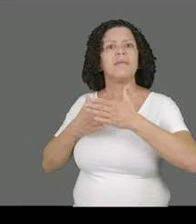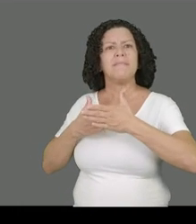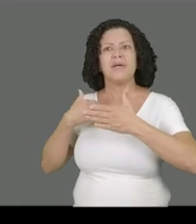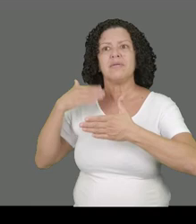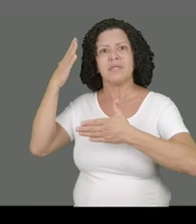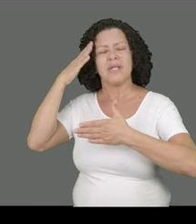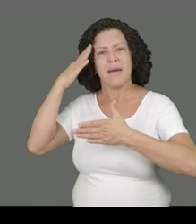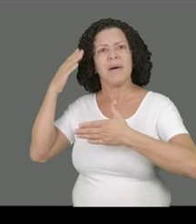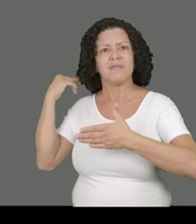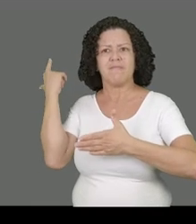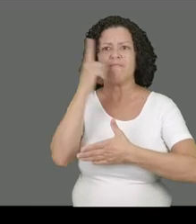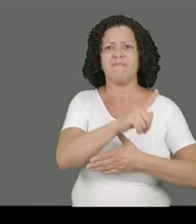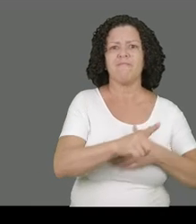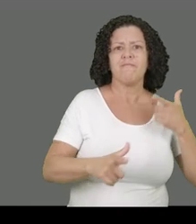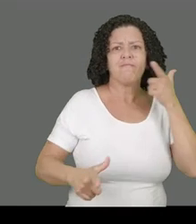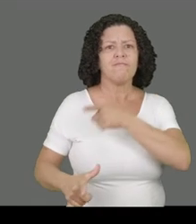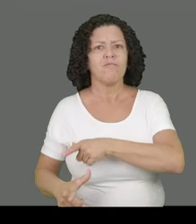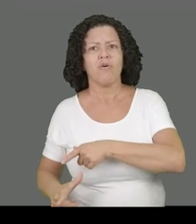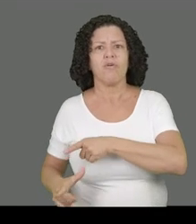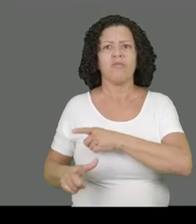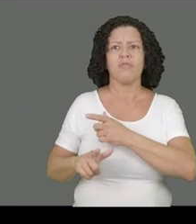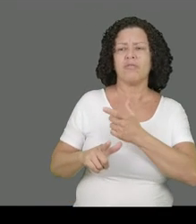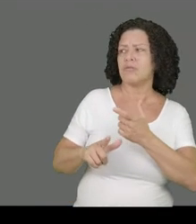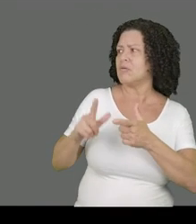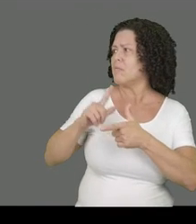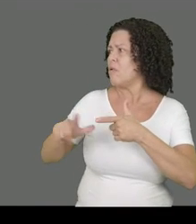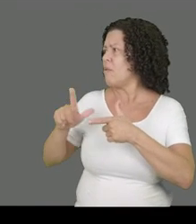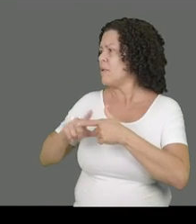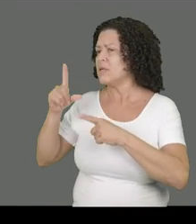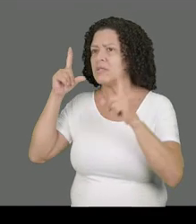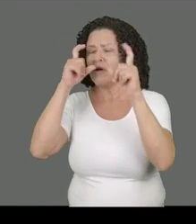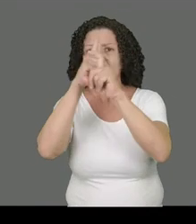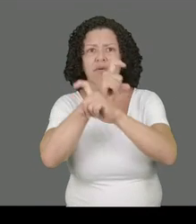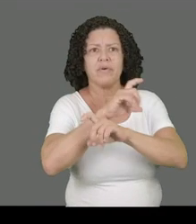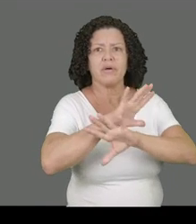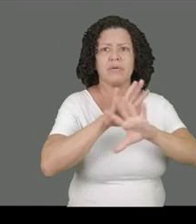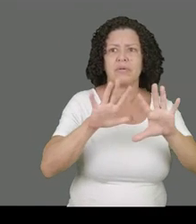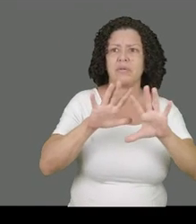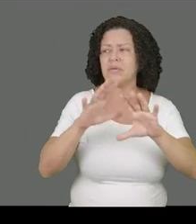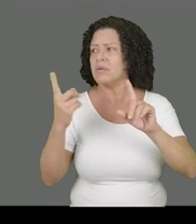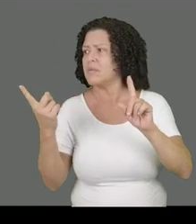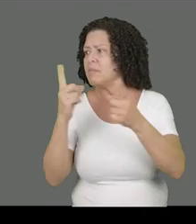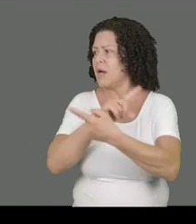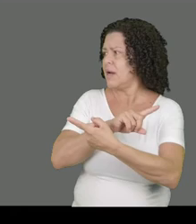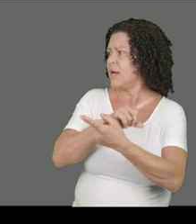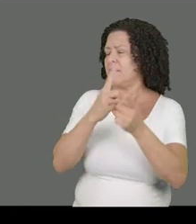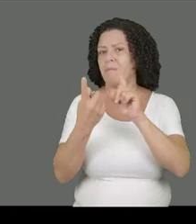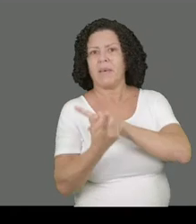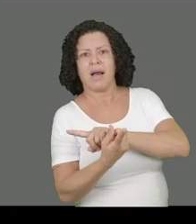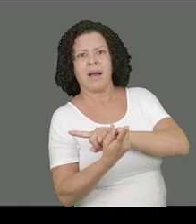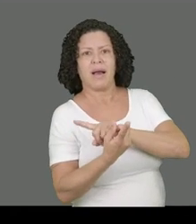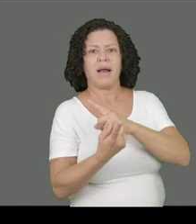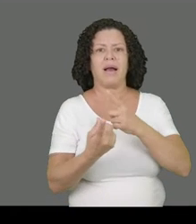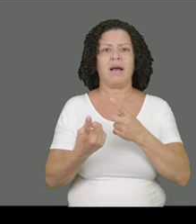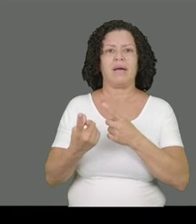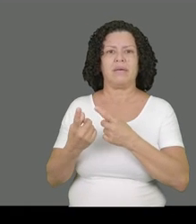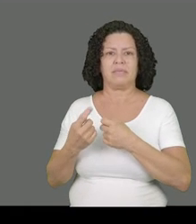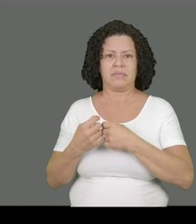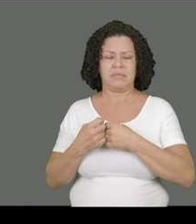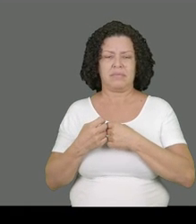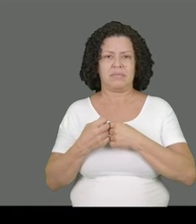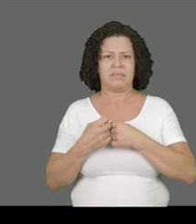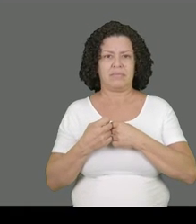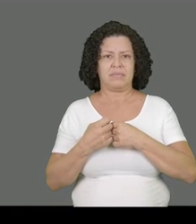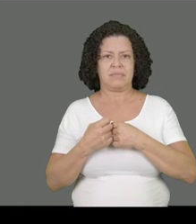ou então de resistir à pressão de situações diversas, situações adversas.